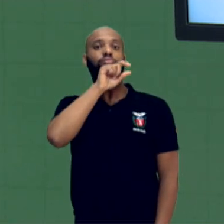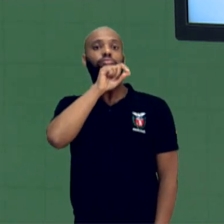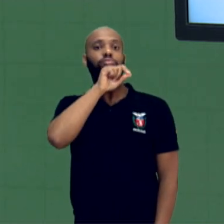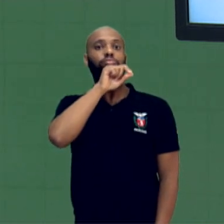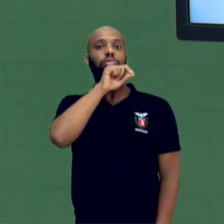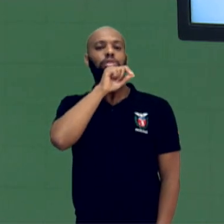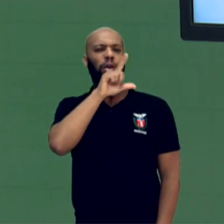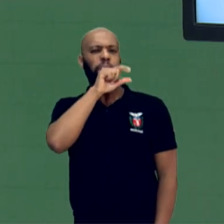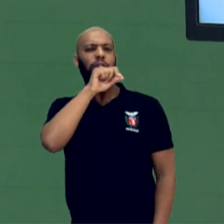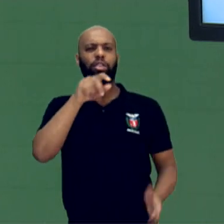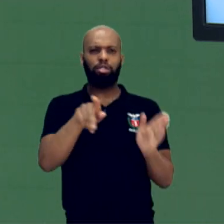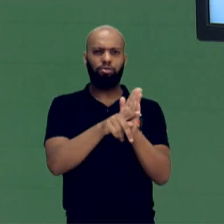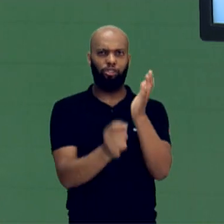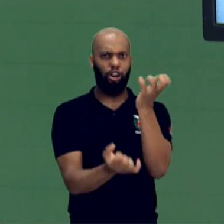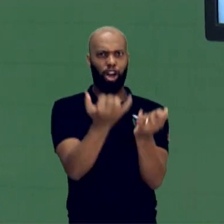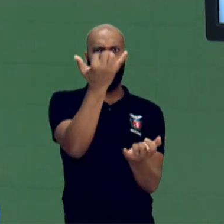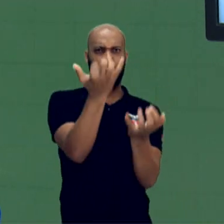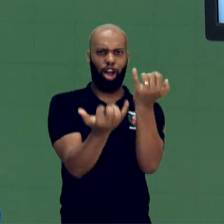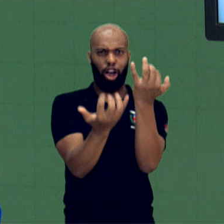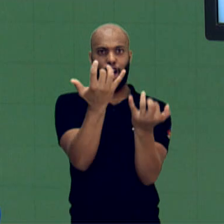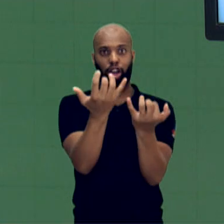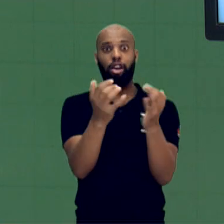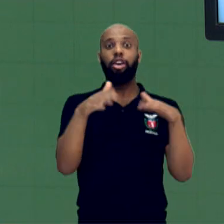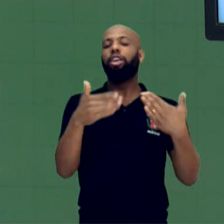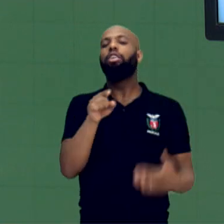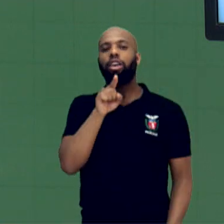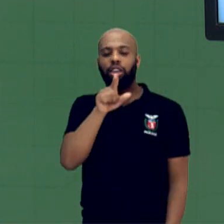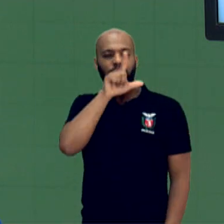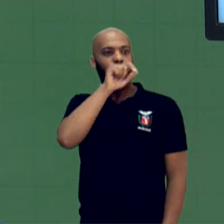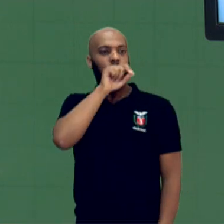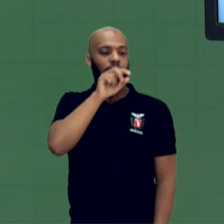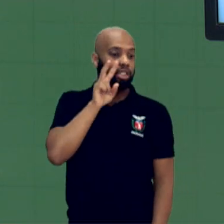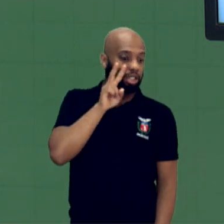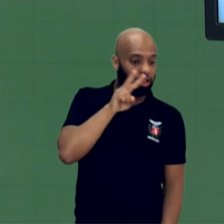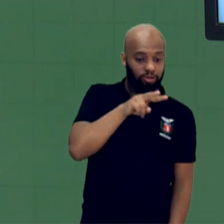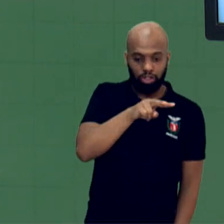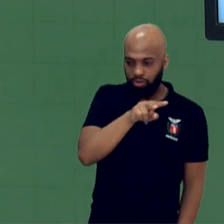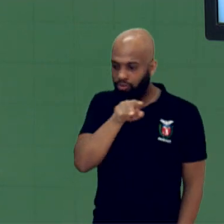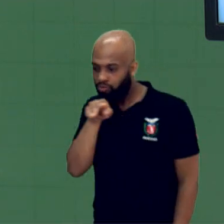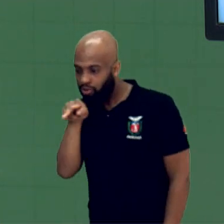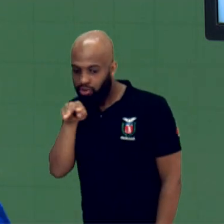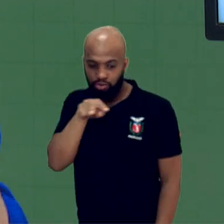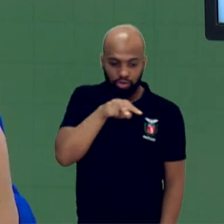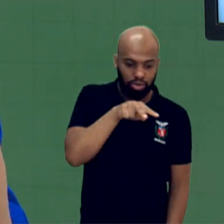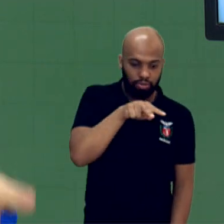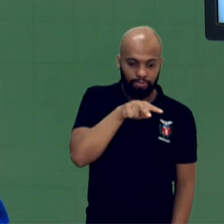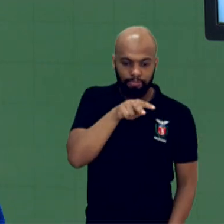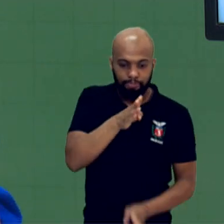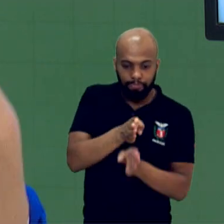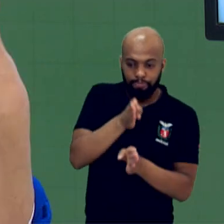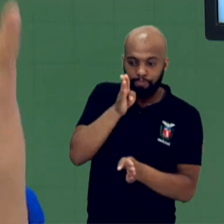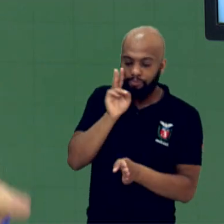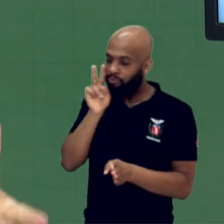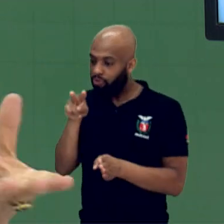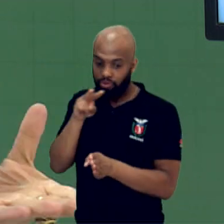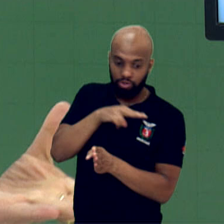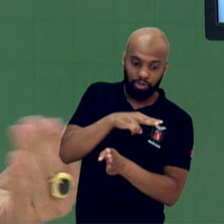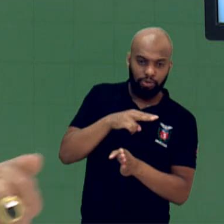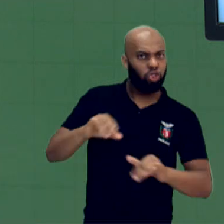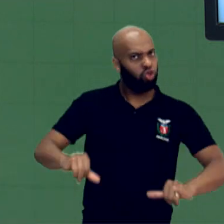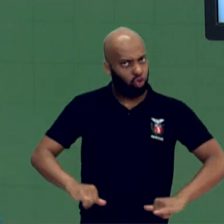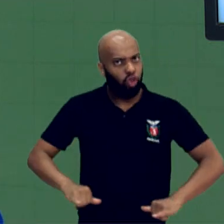de fogo, esse pássaro, ele viu o sofrimento do amor, o sofrimento dos dois que não